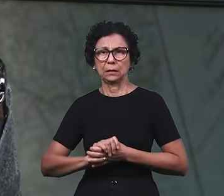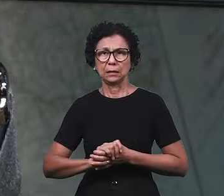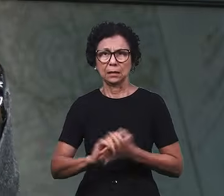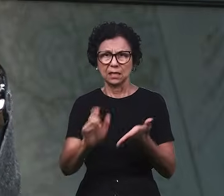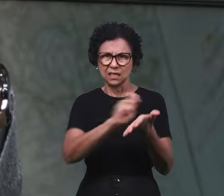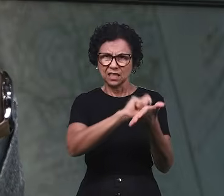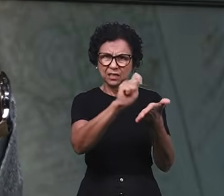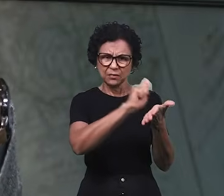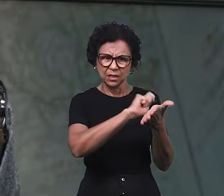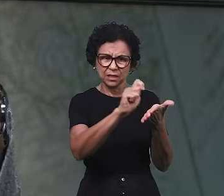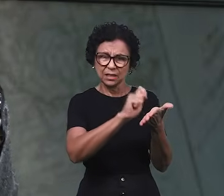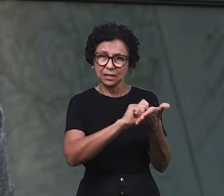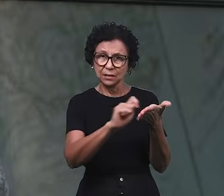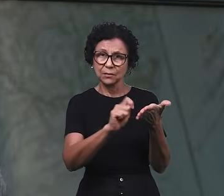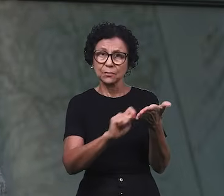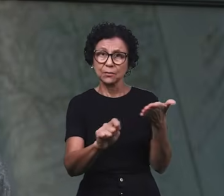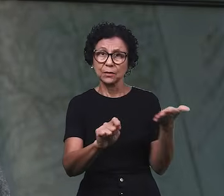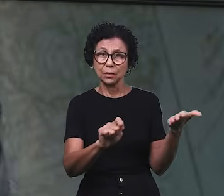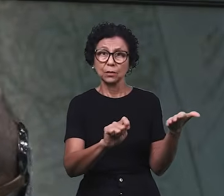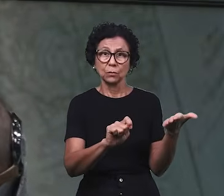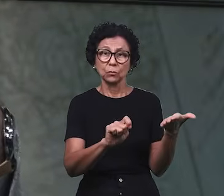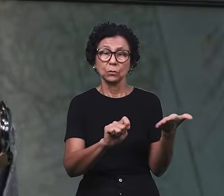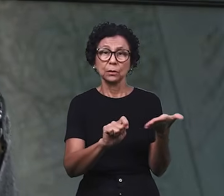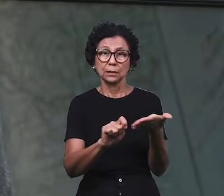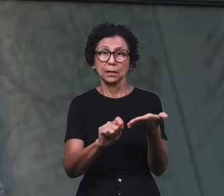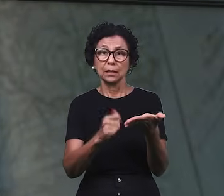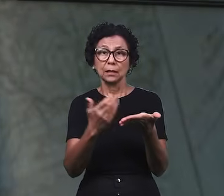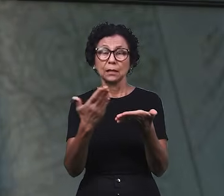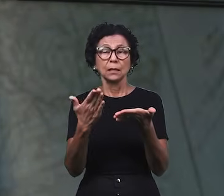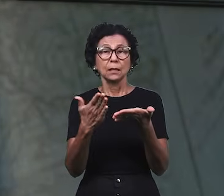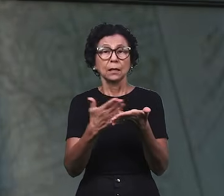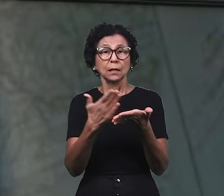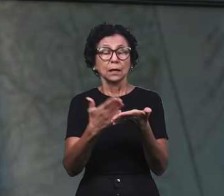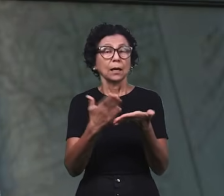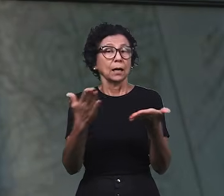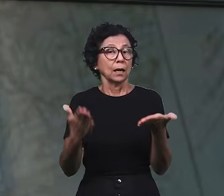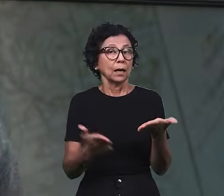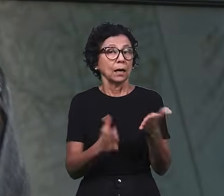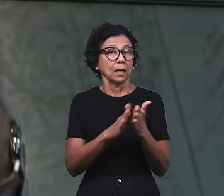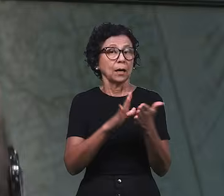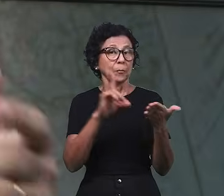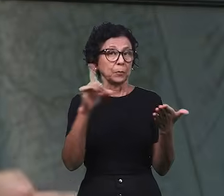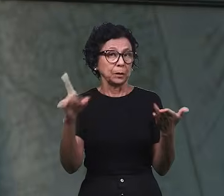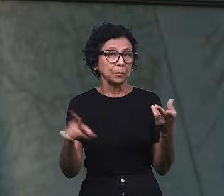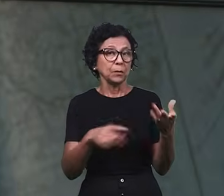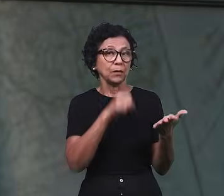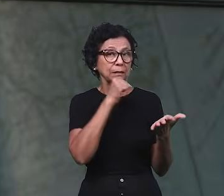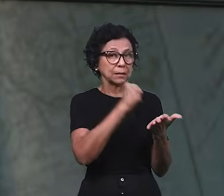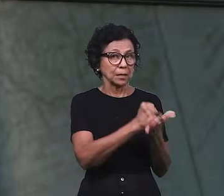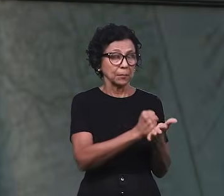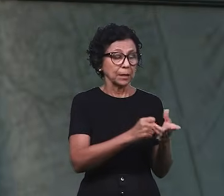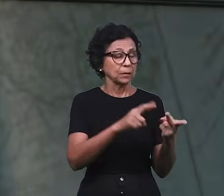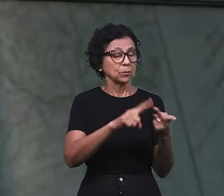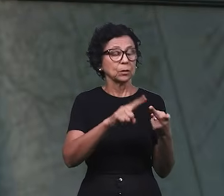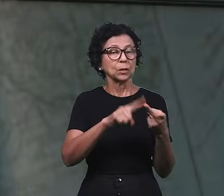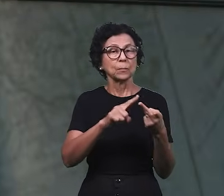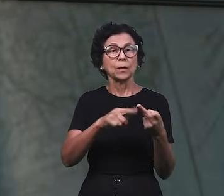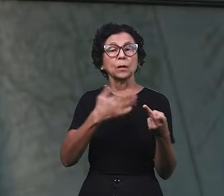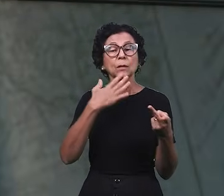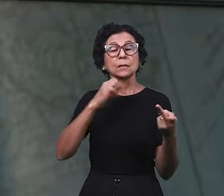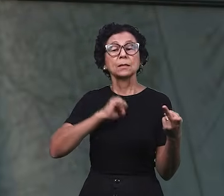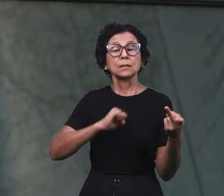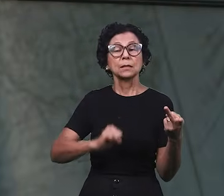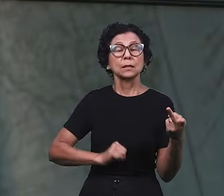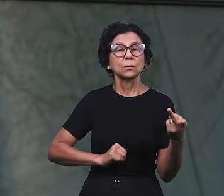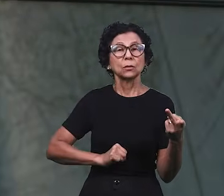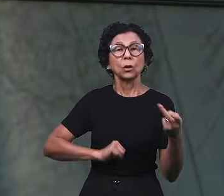que escreviam, transcreviam as escrituras, os príncipes dos sacerdotes, porque eram